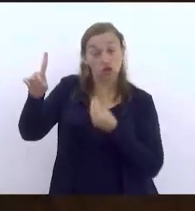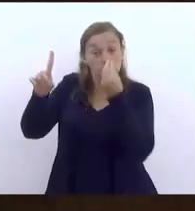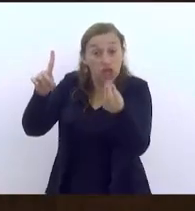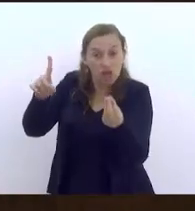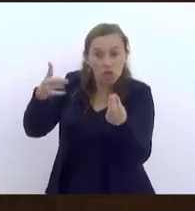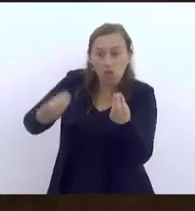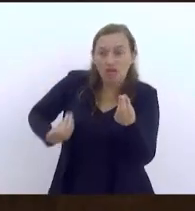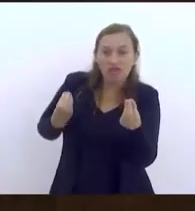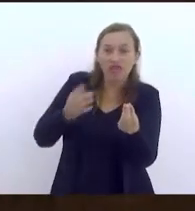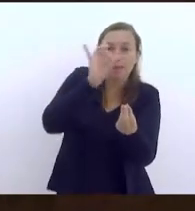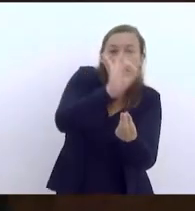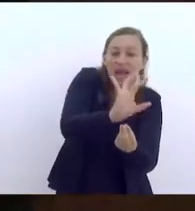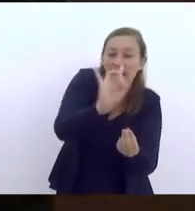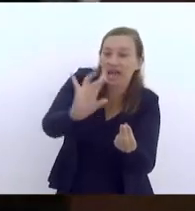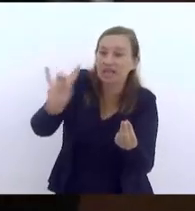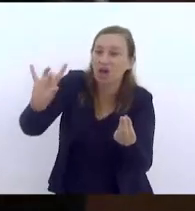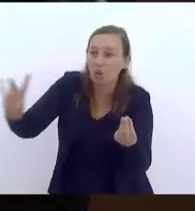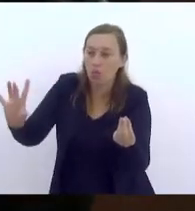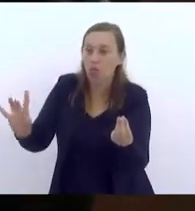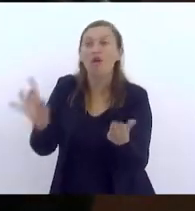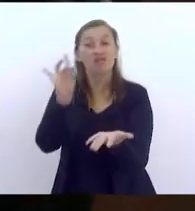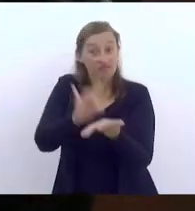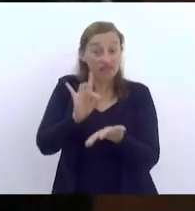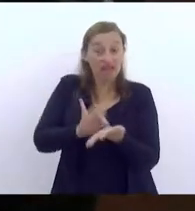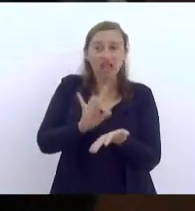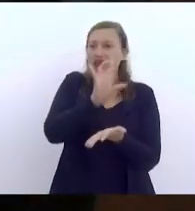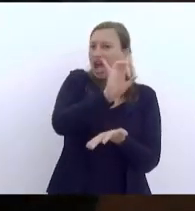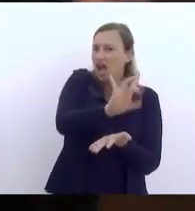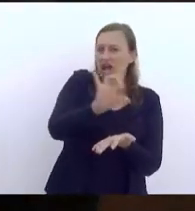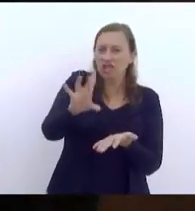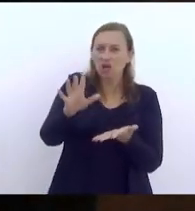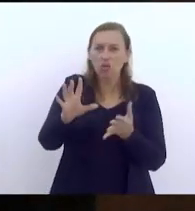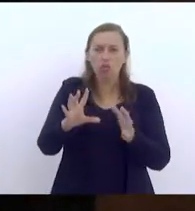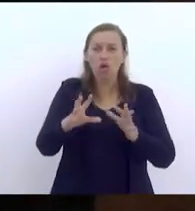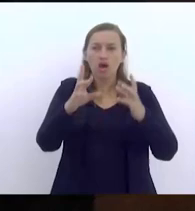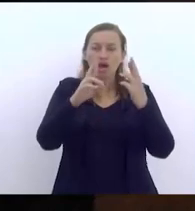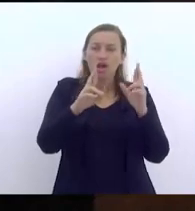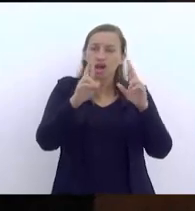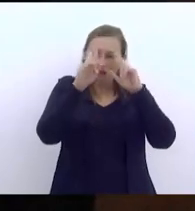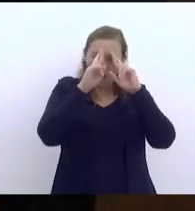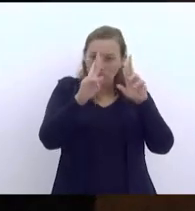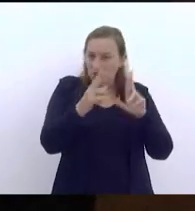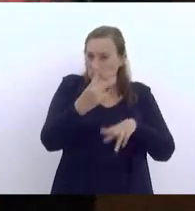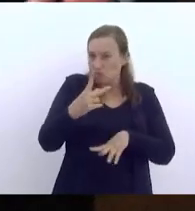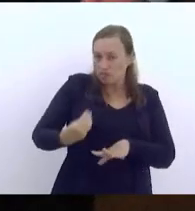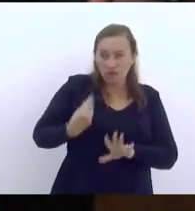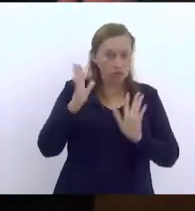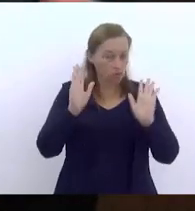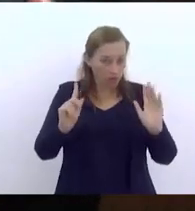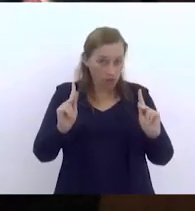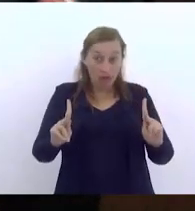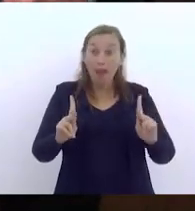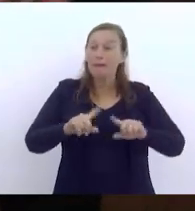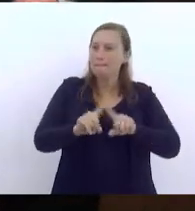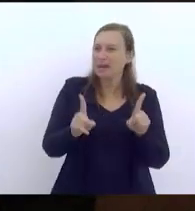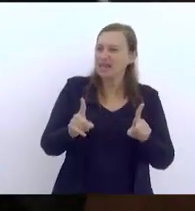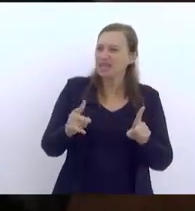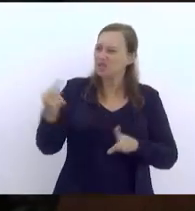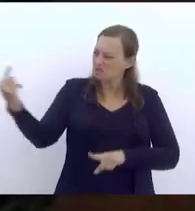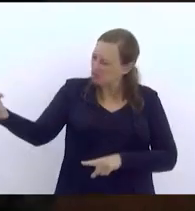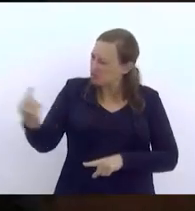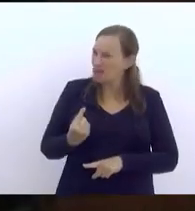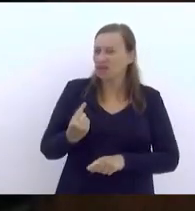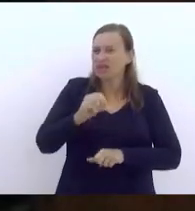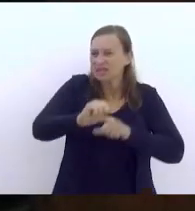ó, para cada um. Essa é a verdade, cada um faz o que quiser. Agora, querer trazer para cá,